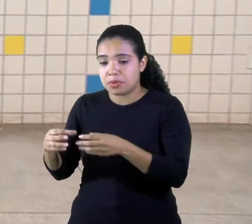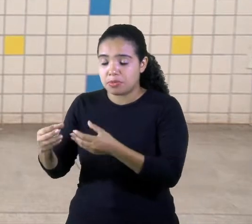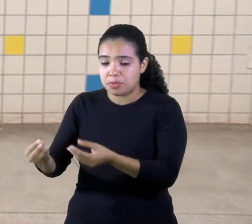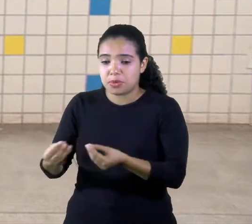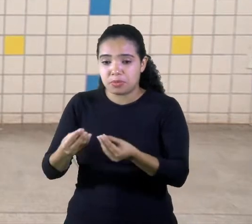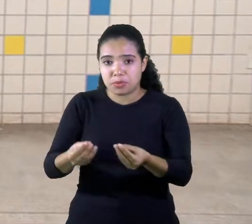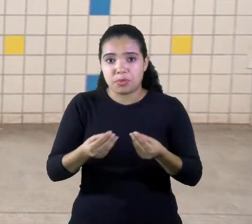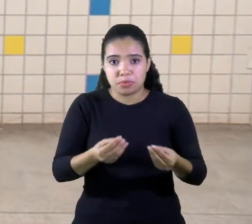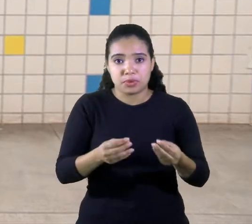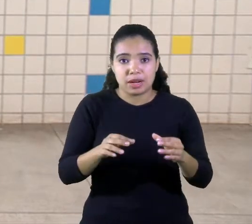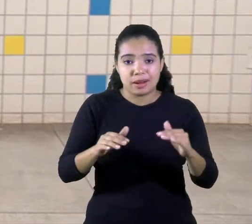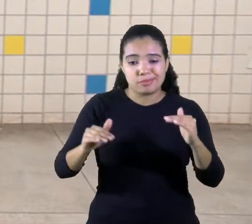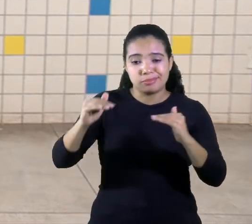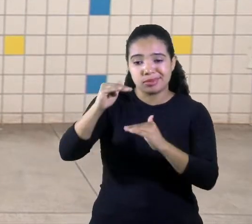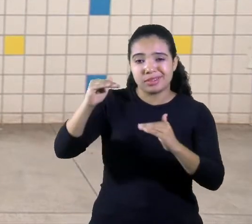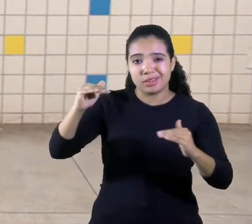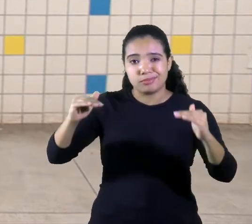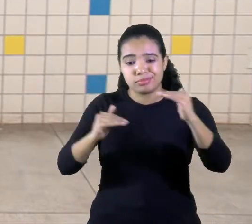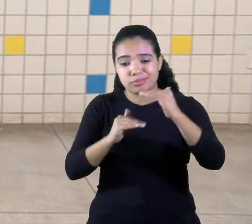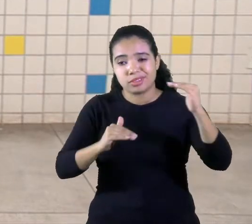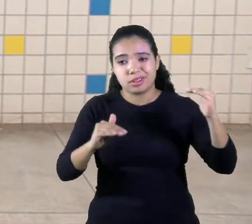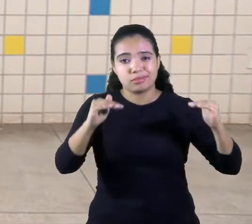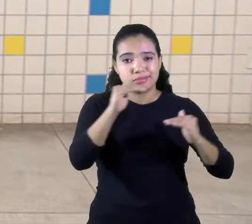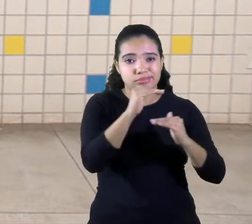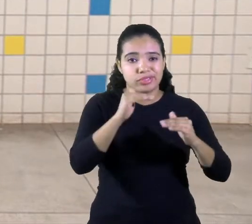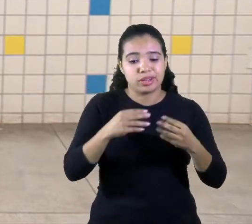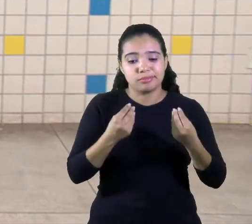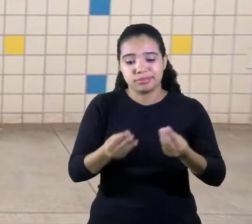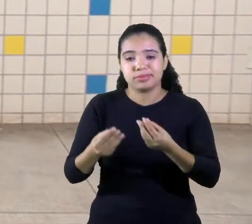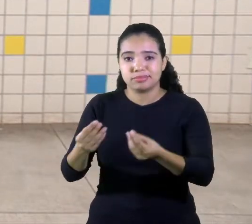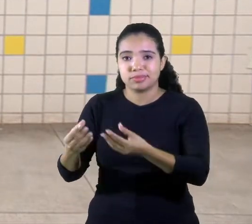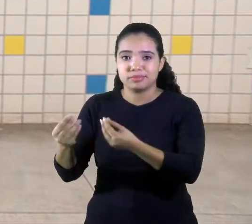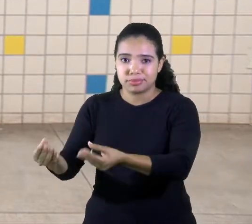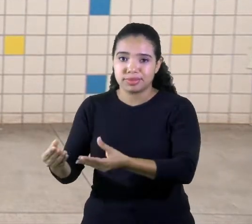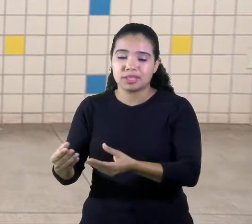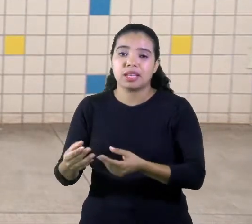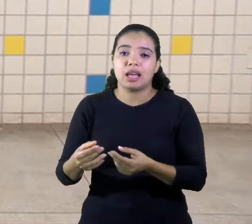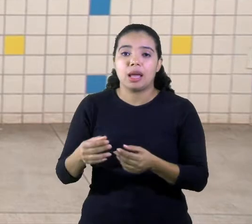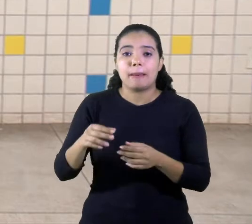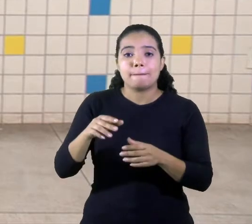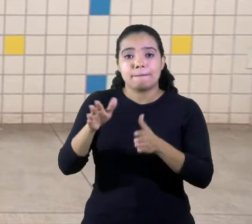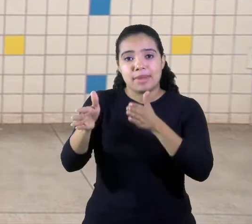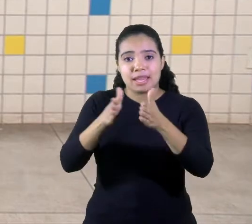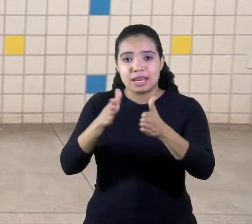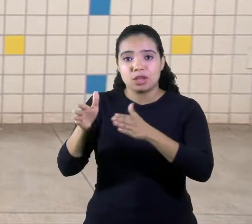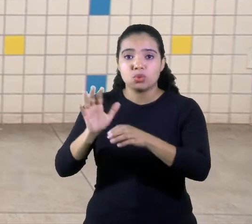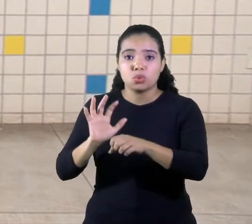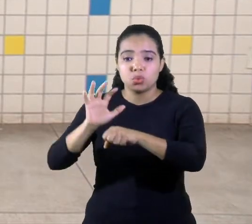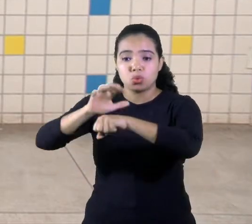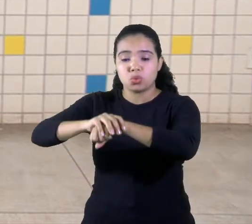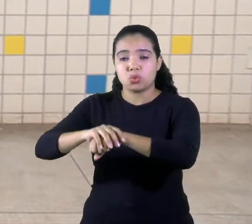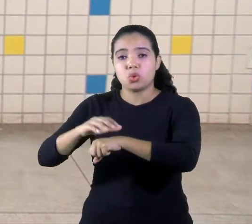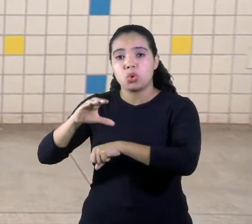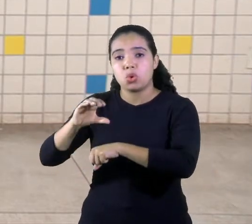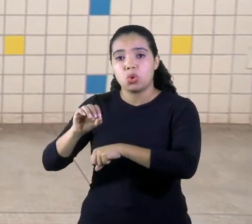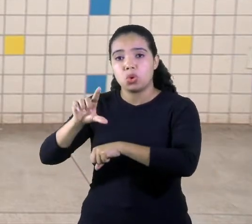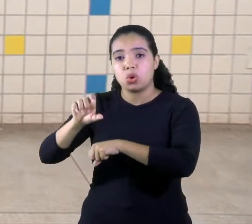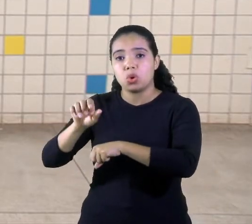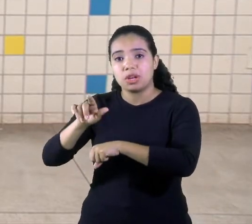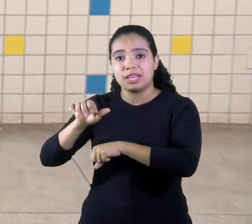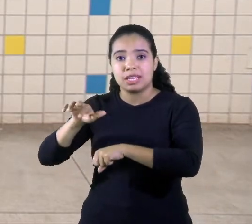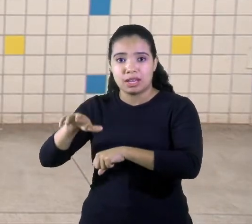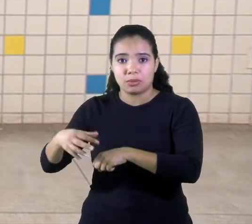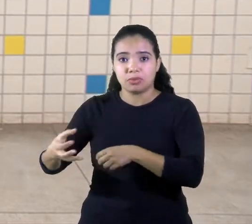forma desigual, ela começou já no período colonial. E no segundo reinado, no governo de Dom Pedro II,